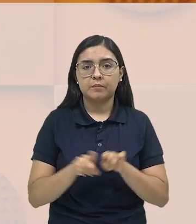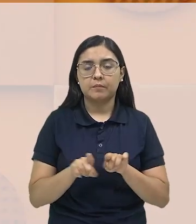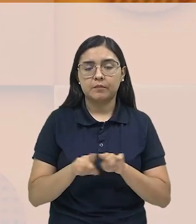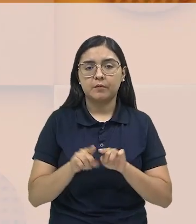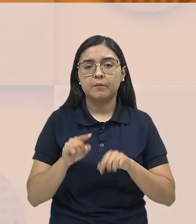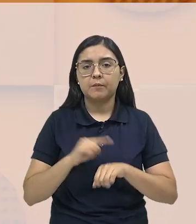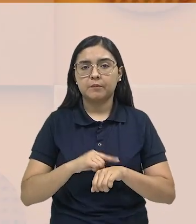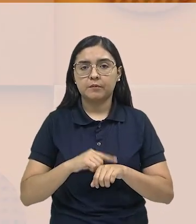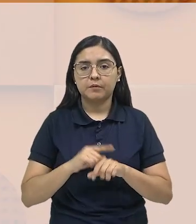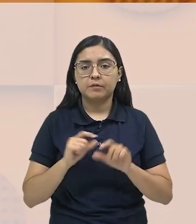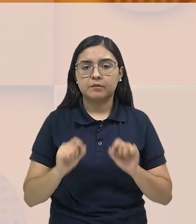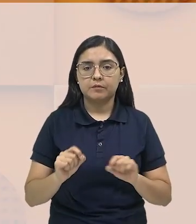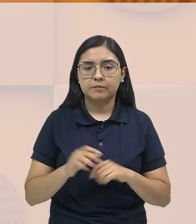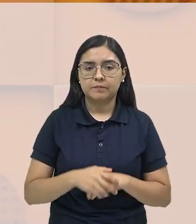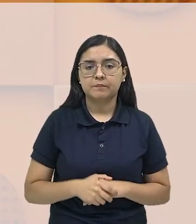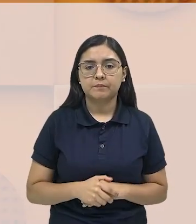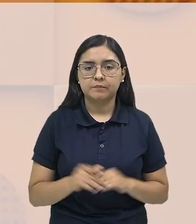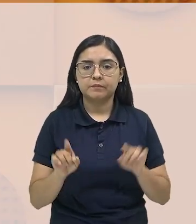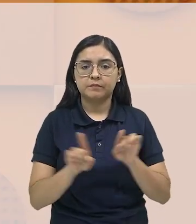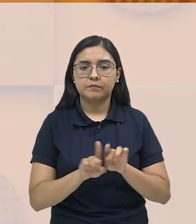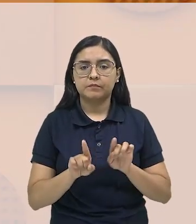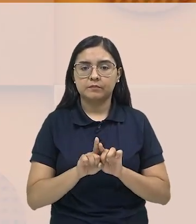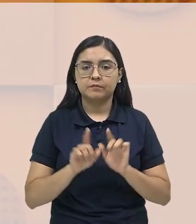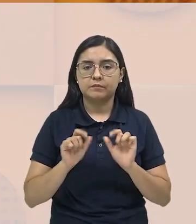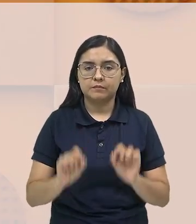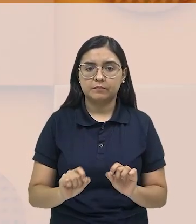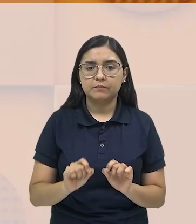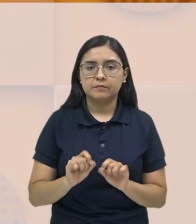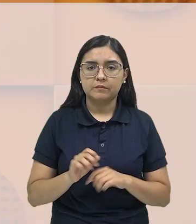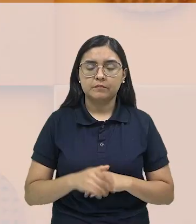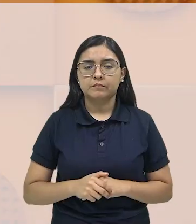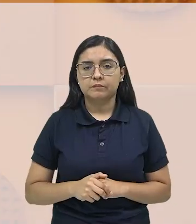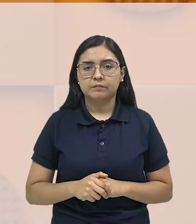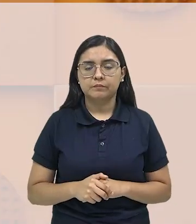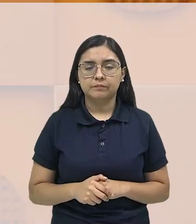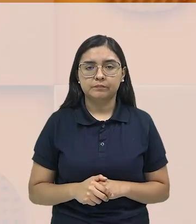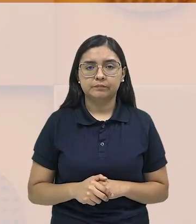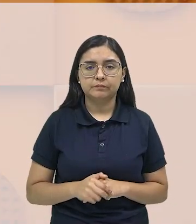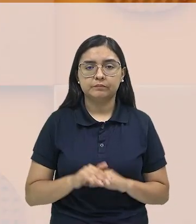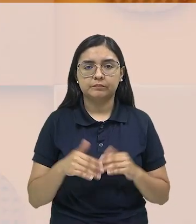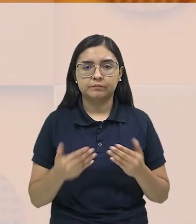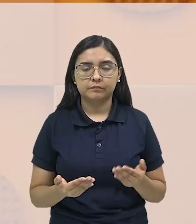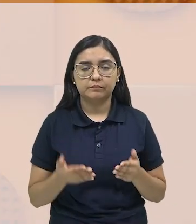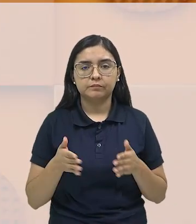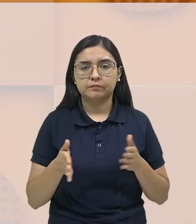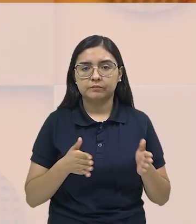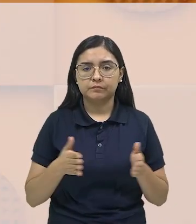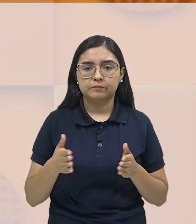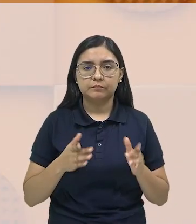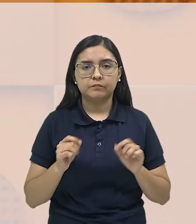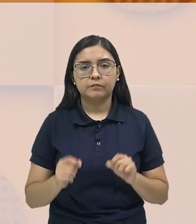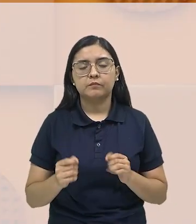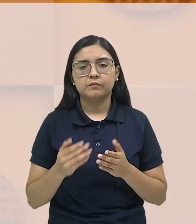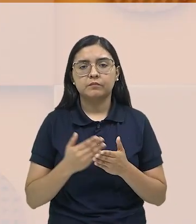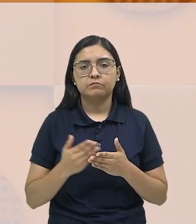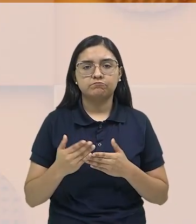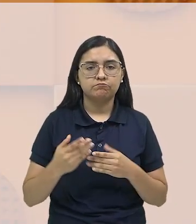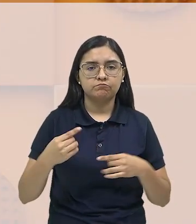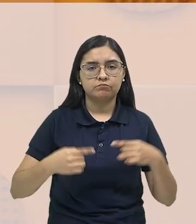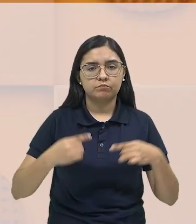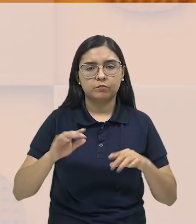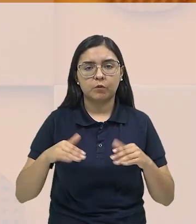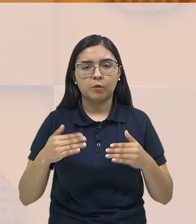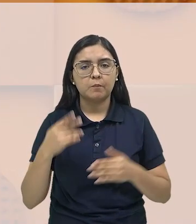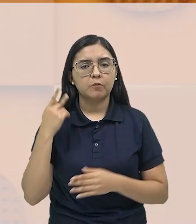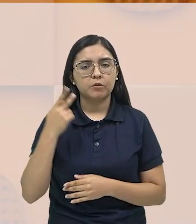né, abrasileirou o termo chamando de faroeste, né, nesse momento eles vão começar a discutir qual vai ser a política